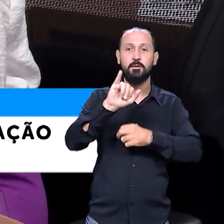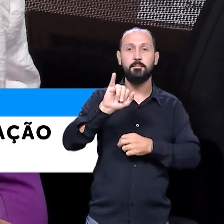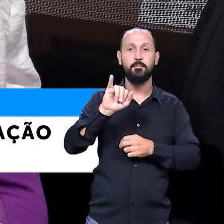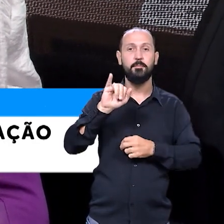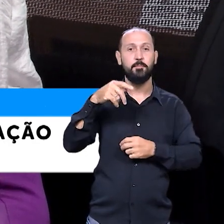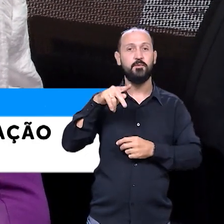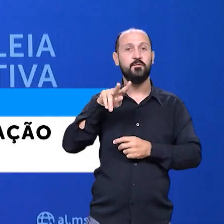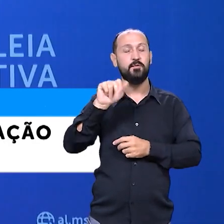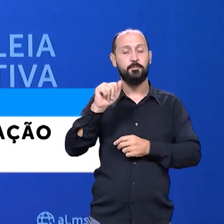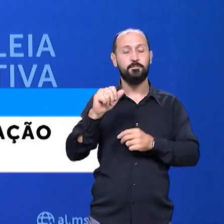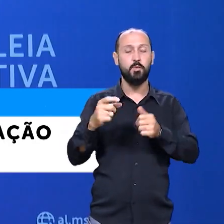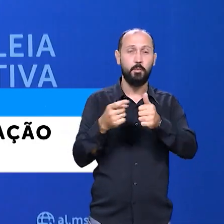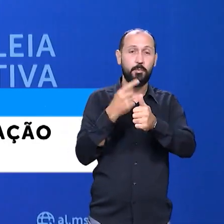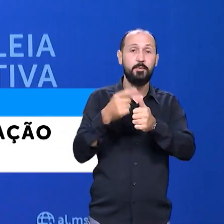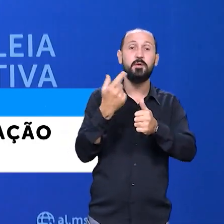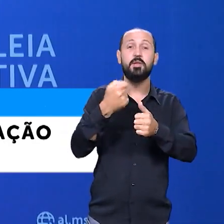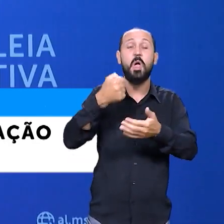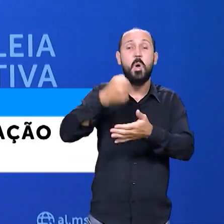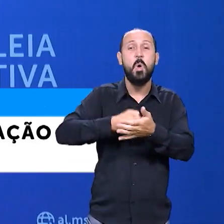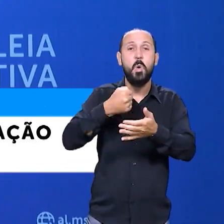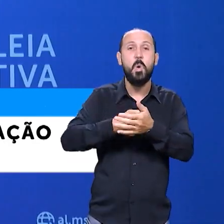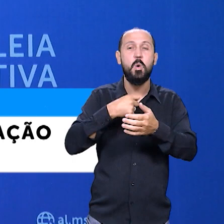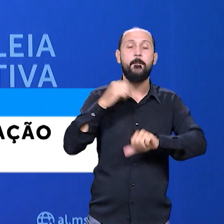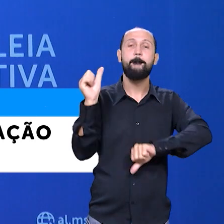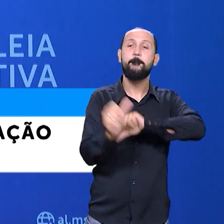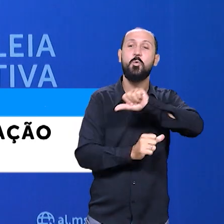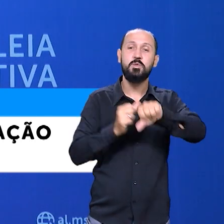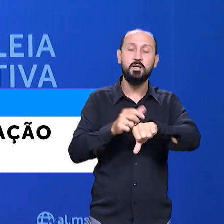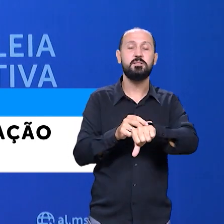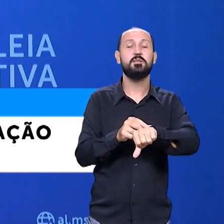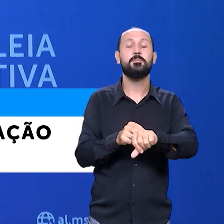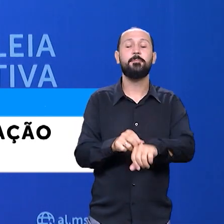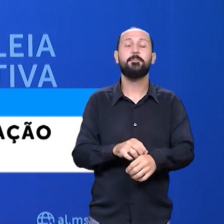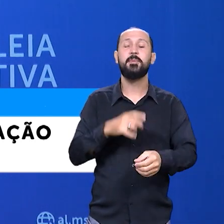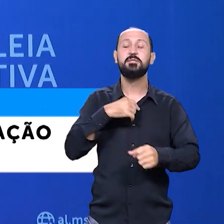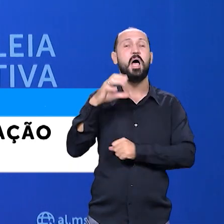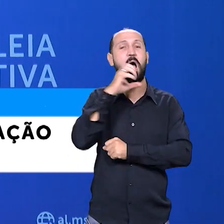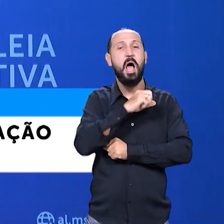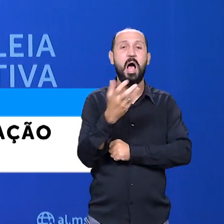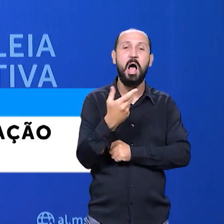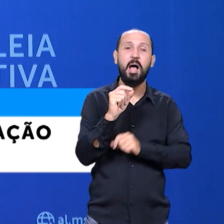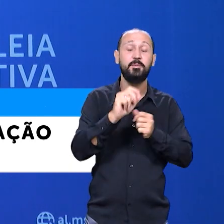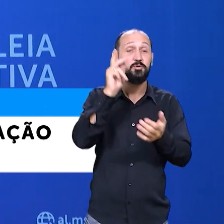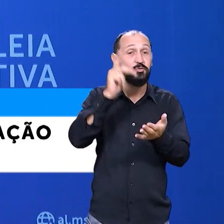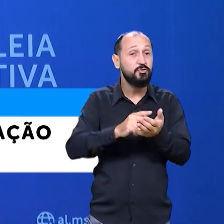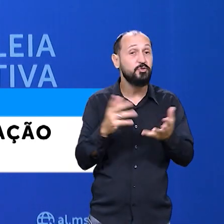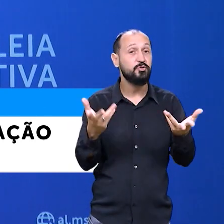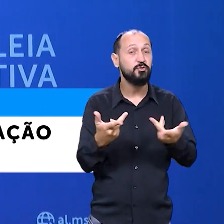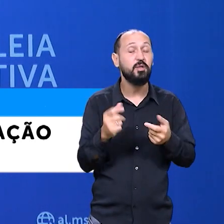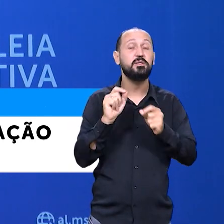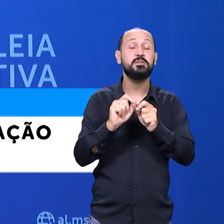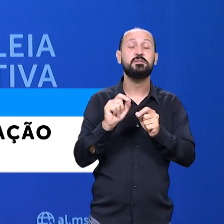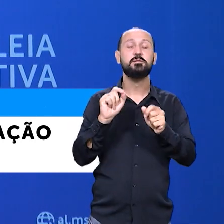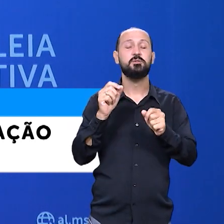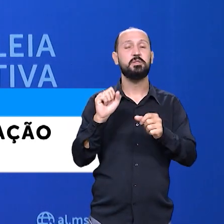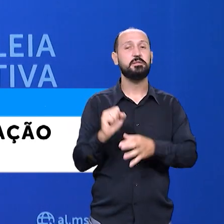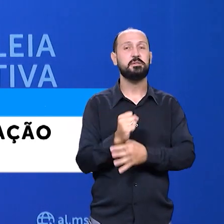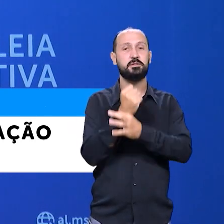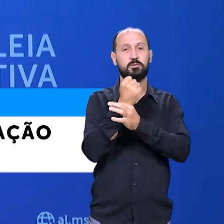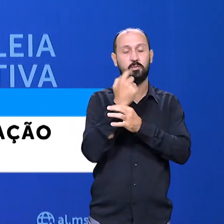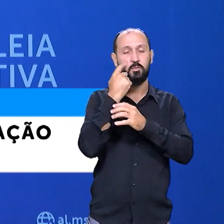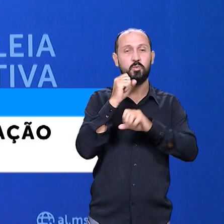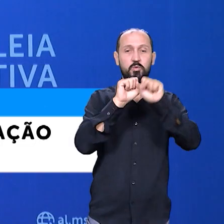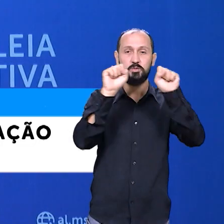o IPVA. O primeiro projeto busca garantir a modernização para tornar mais rápido, de fácil acesso e